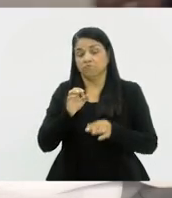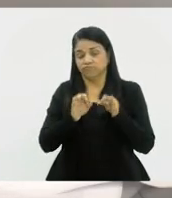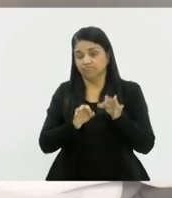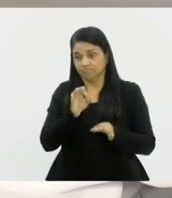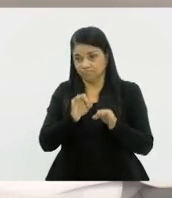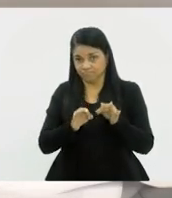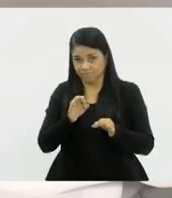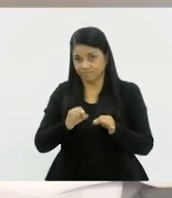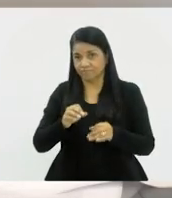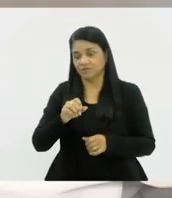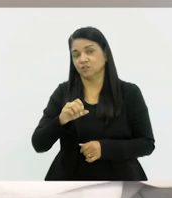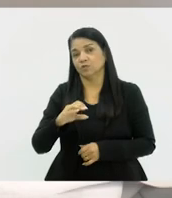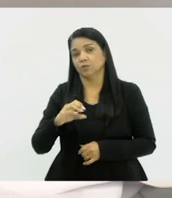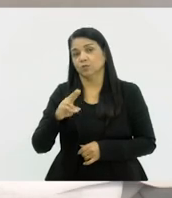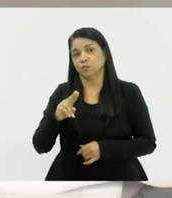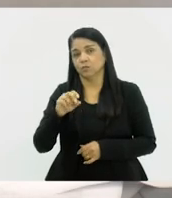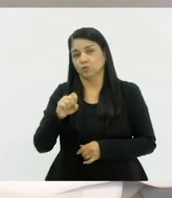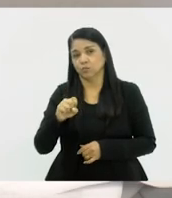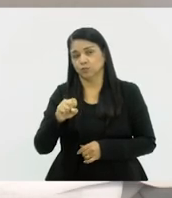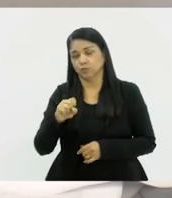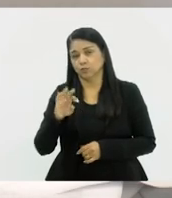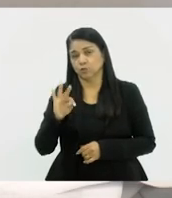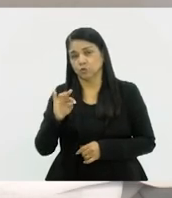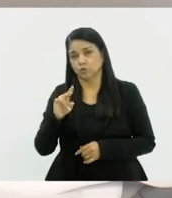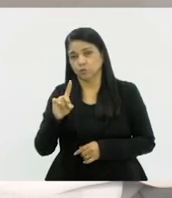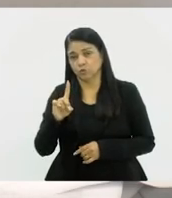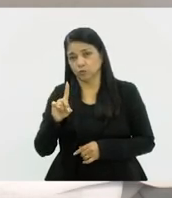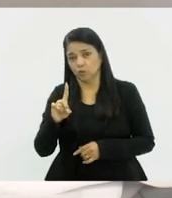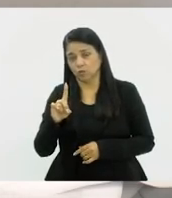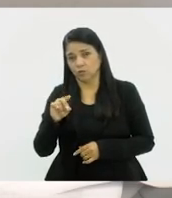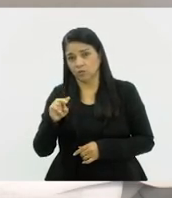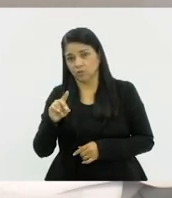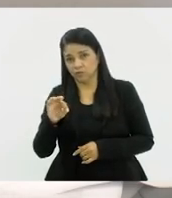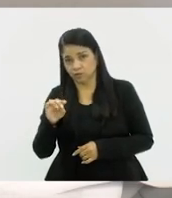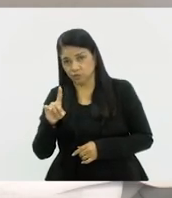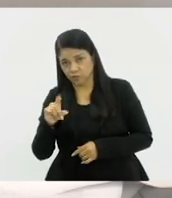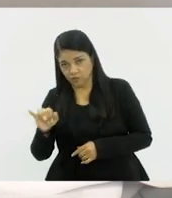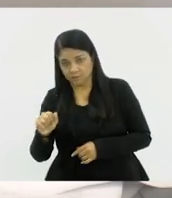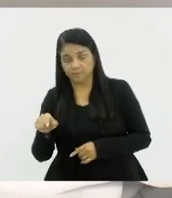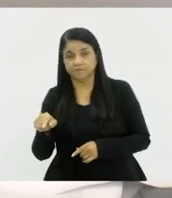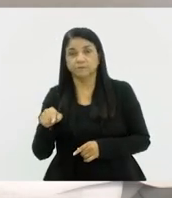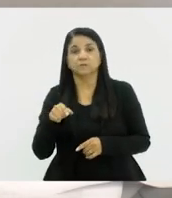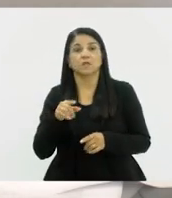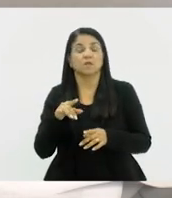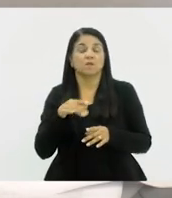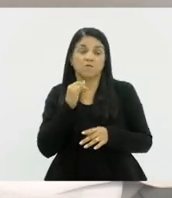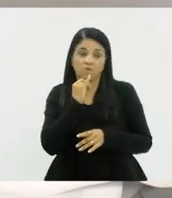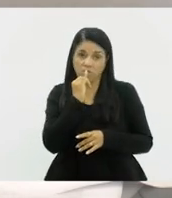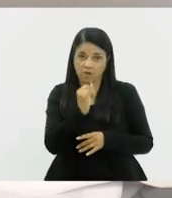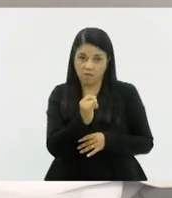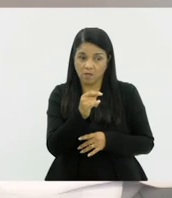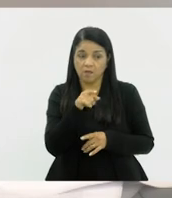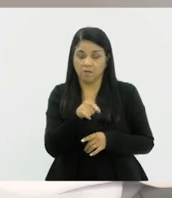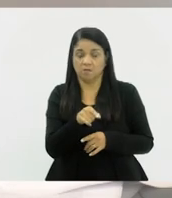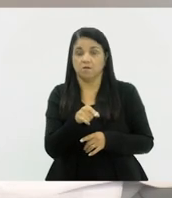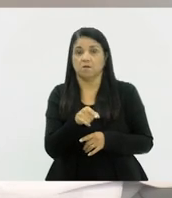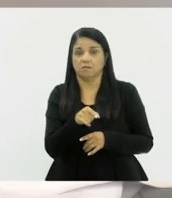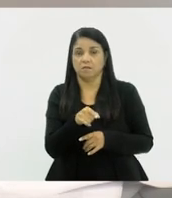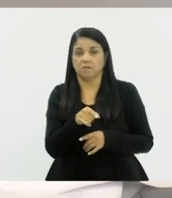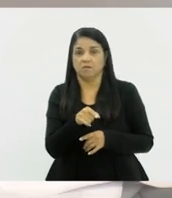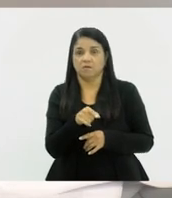causa da da lei estadual tem a ver com o Conselho Nacional de Justiça É bom que se diga isso para não fazer uma apropriação